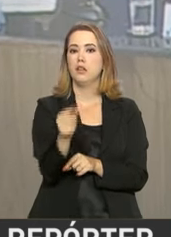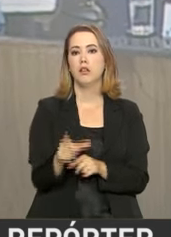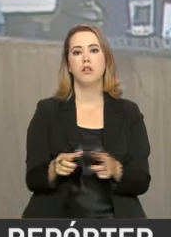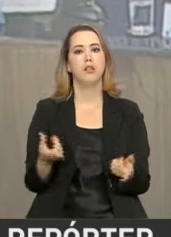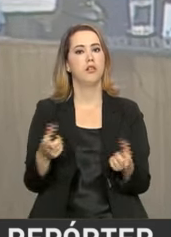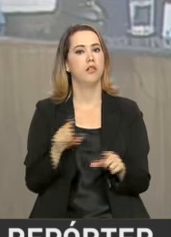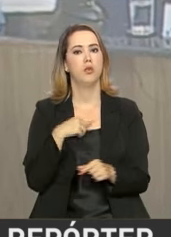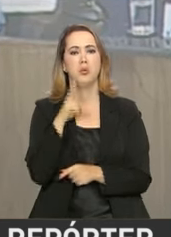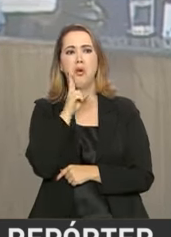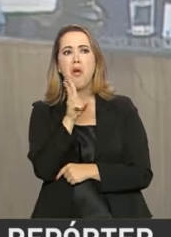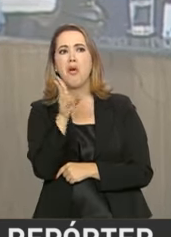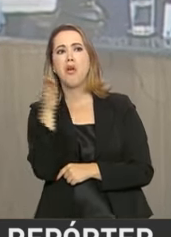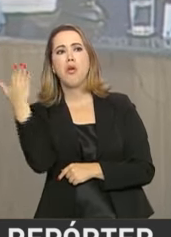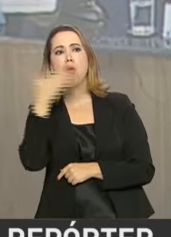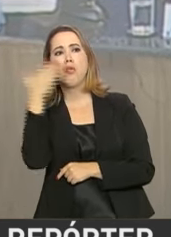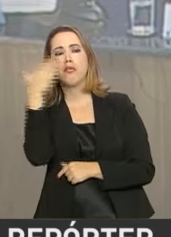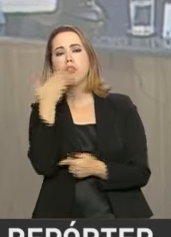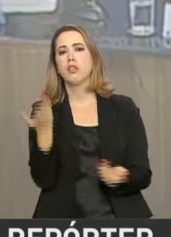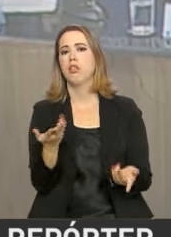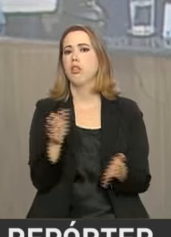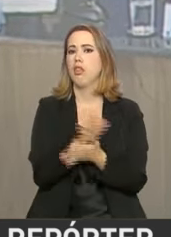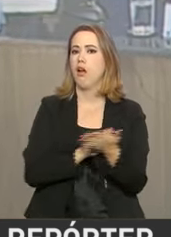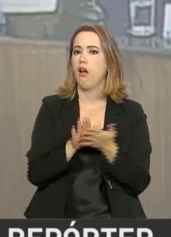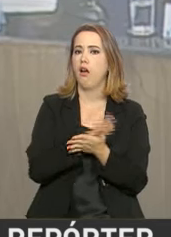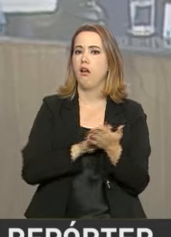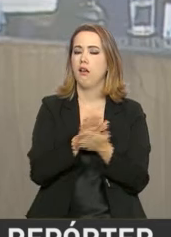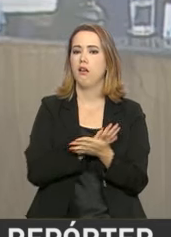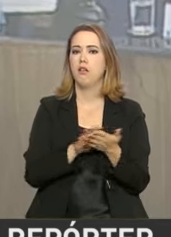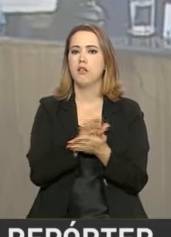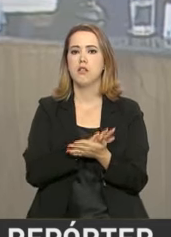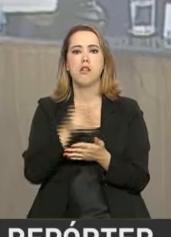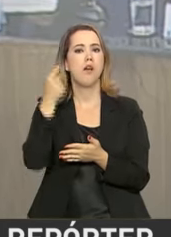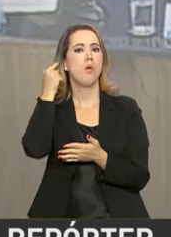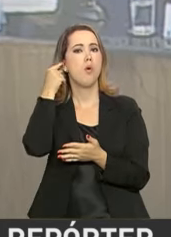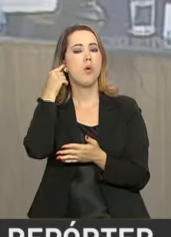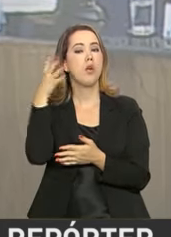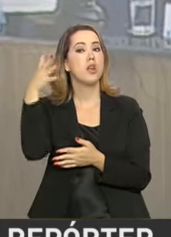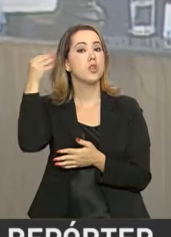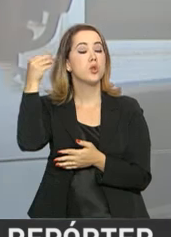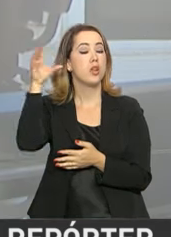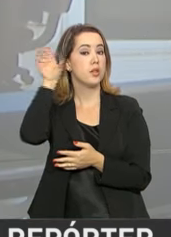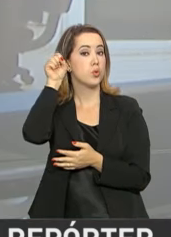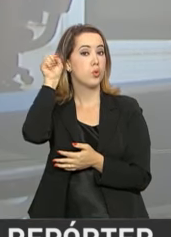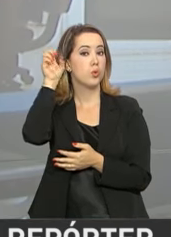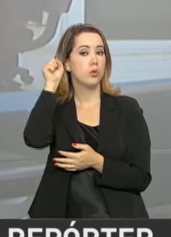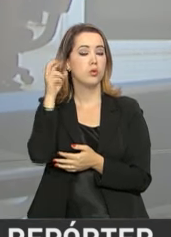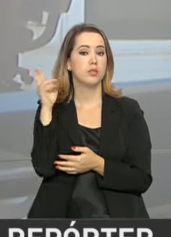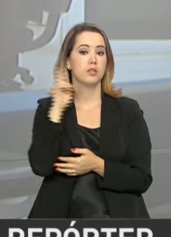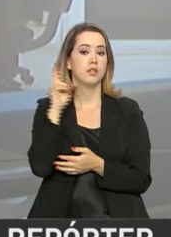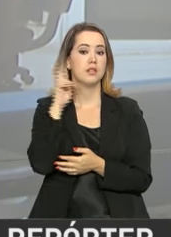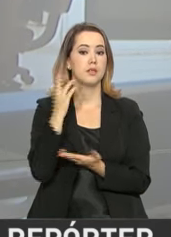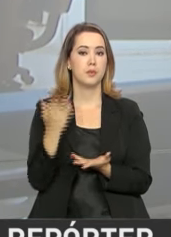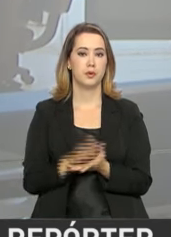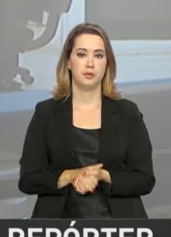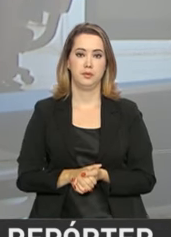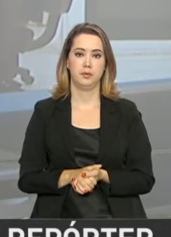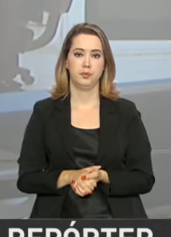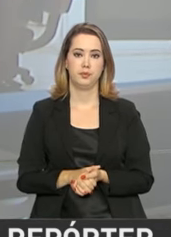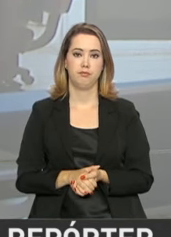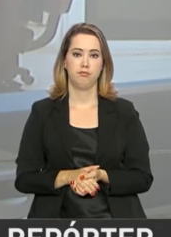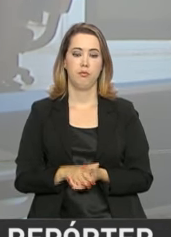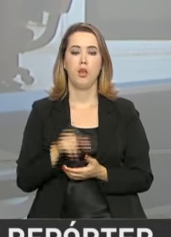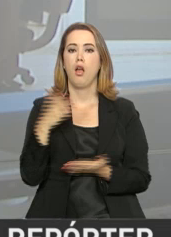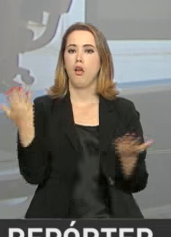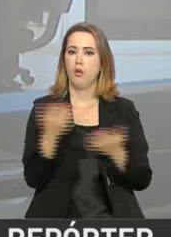algo que não é visível externamente e não é detectado, por exemplo, um detector de metais. Vamos falar de Enem agora,